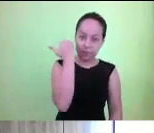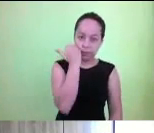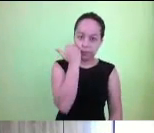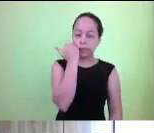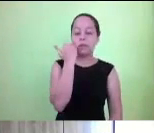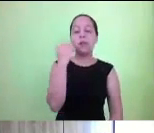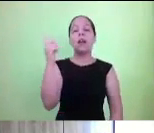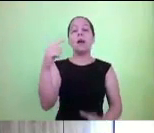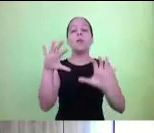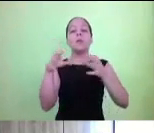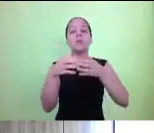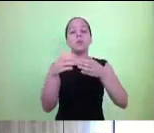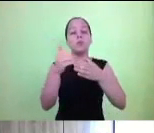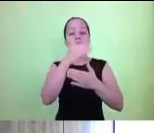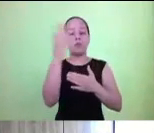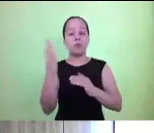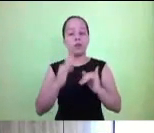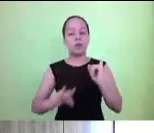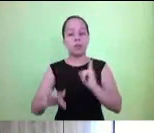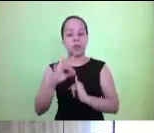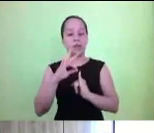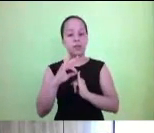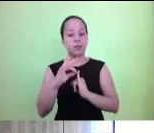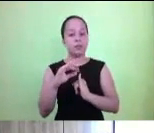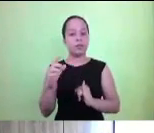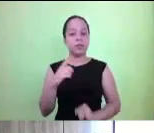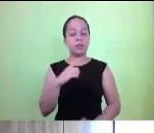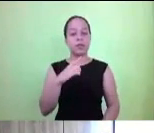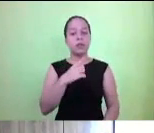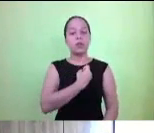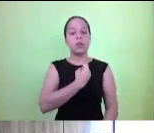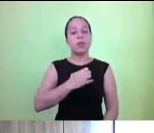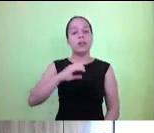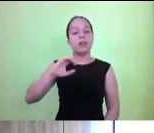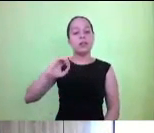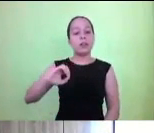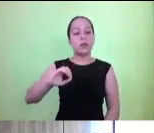código 047, ampla concorrência.